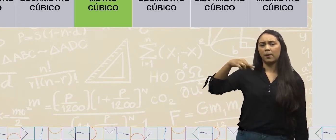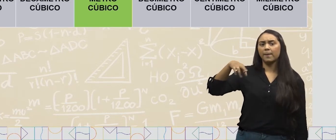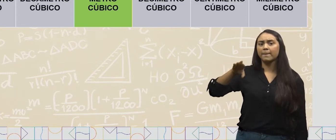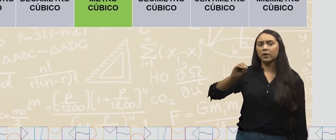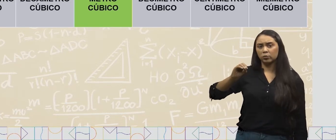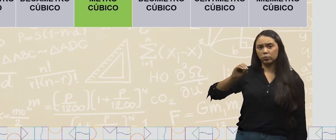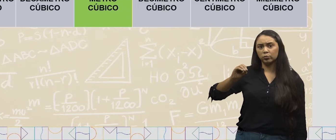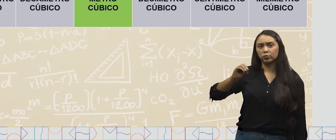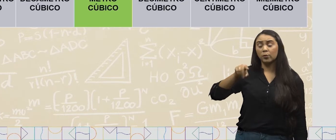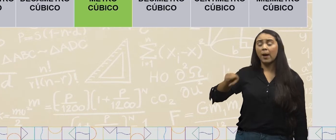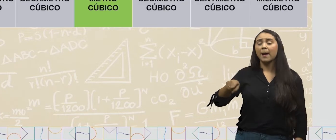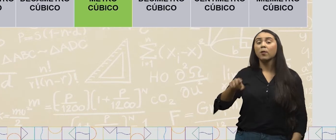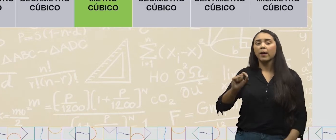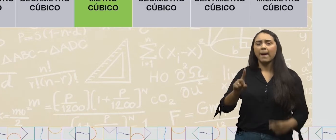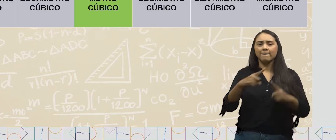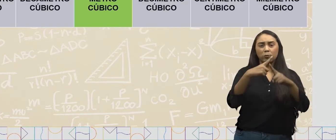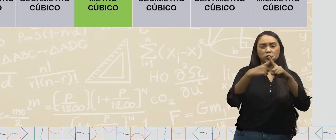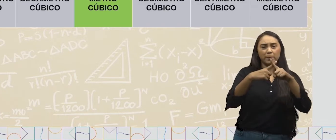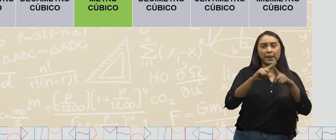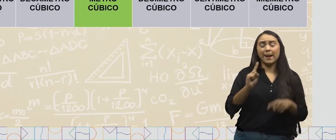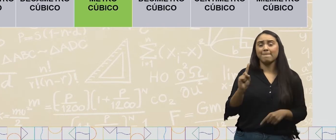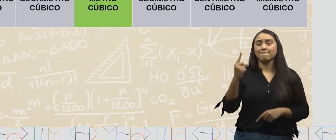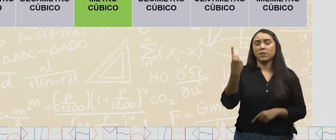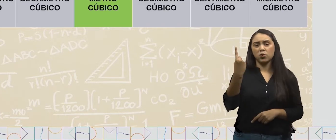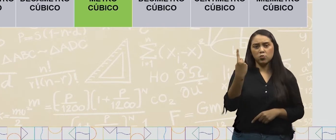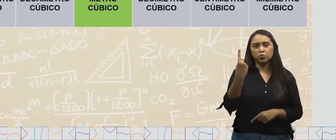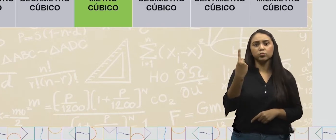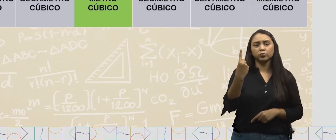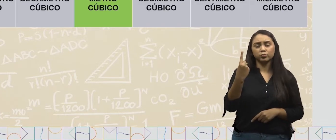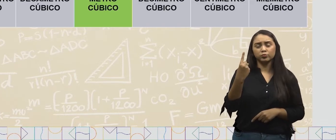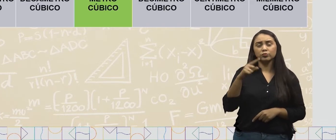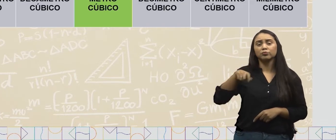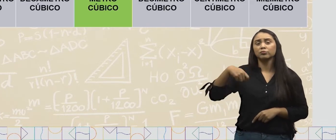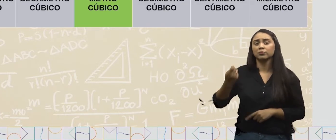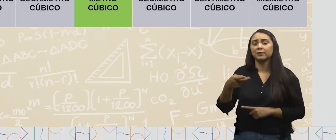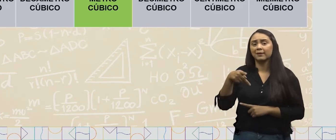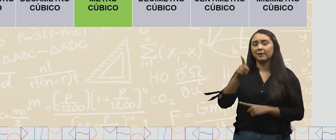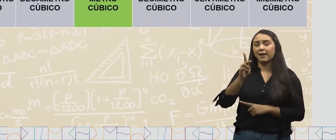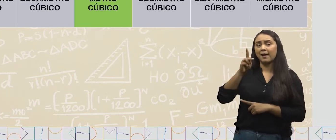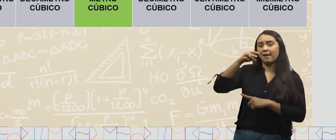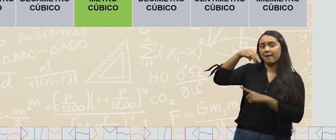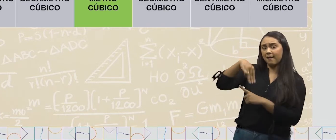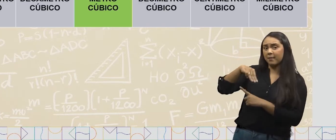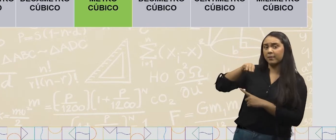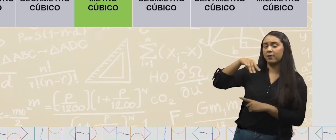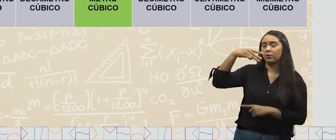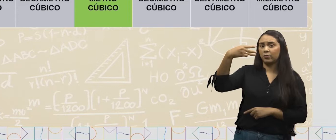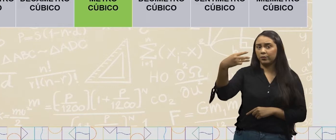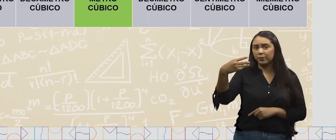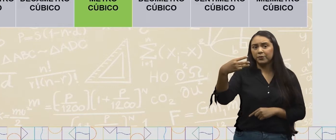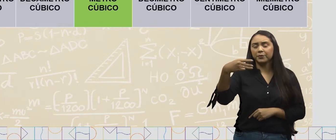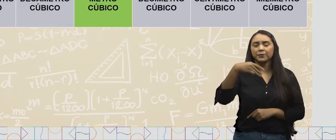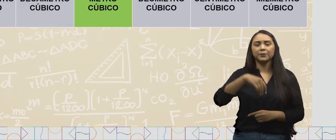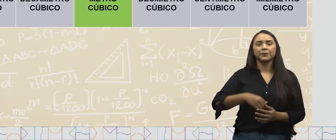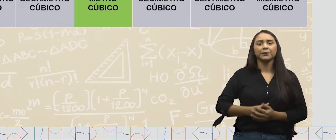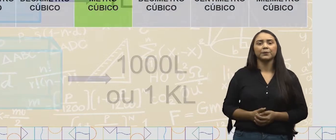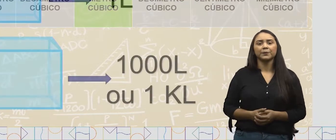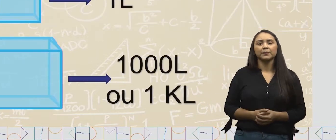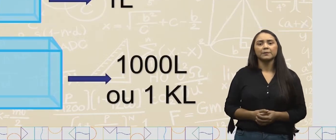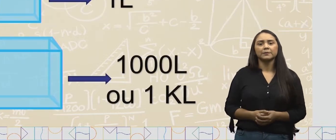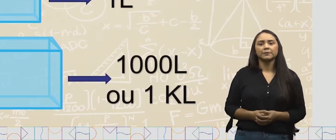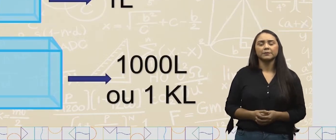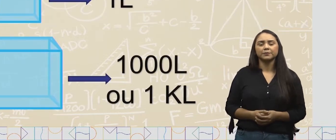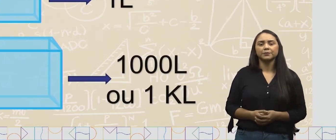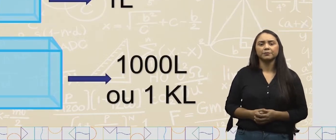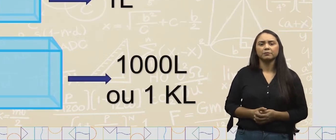cúbico por 1000 e tem como símbolo as letras KM elevado a 3.